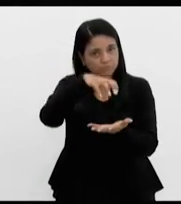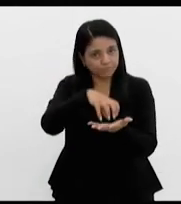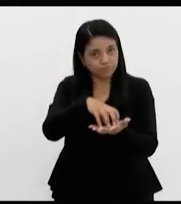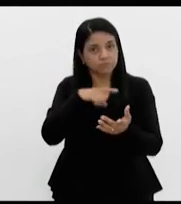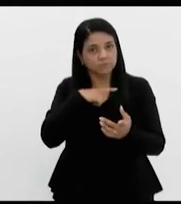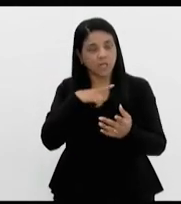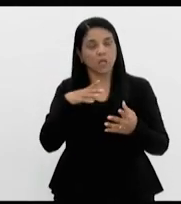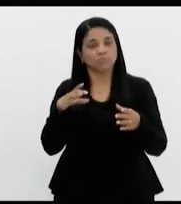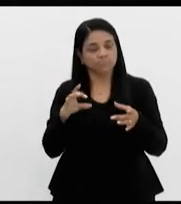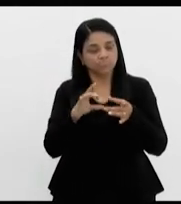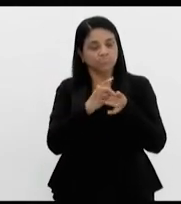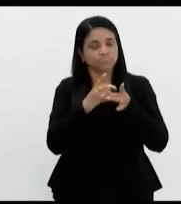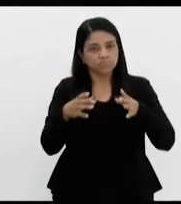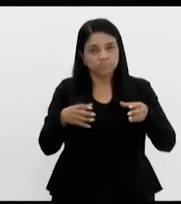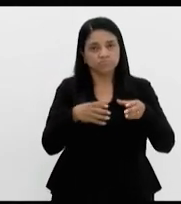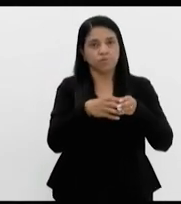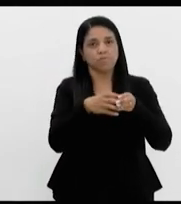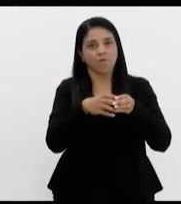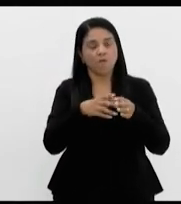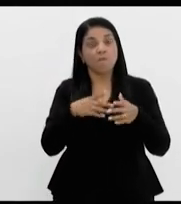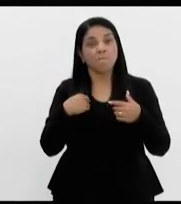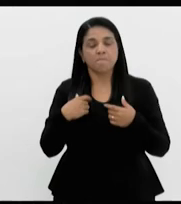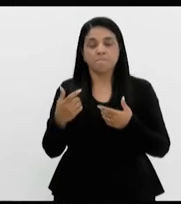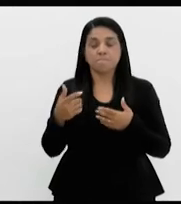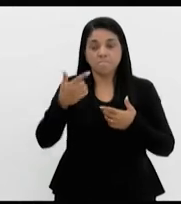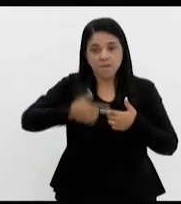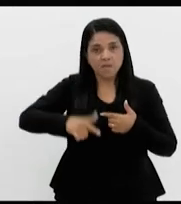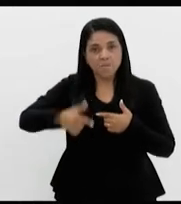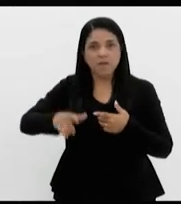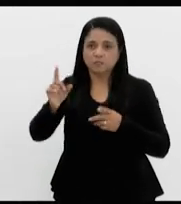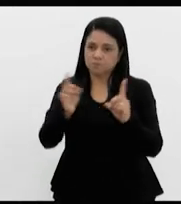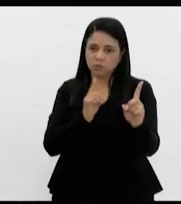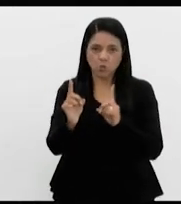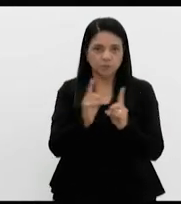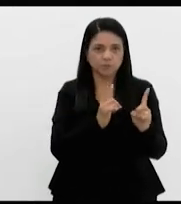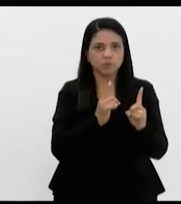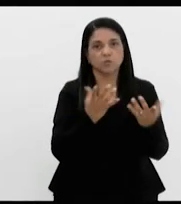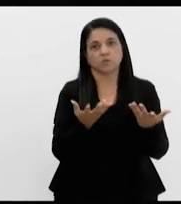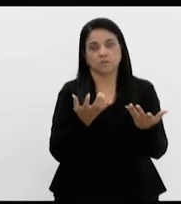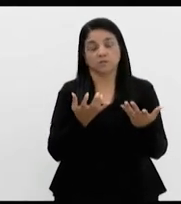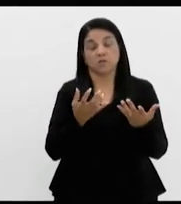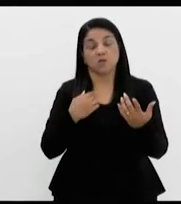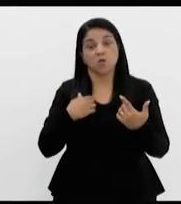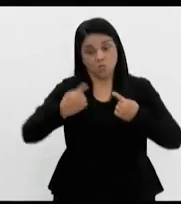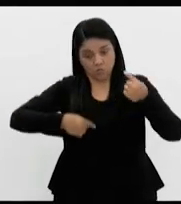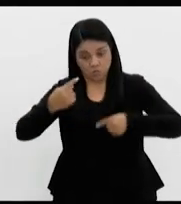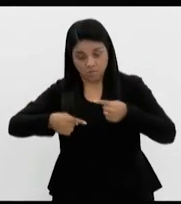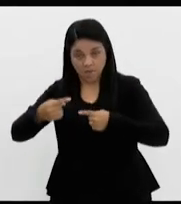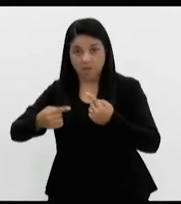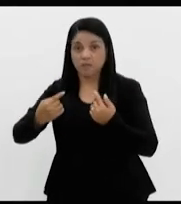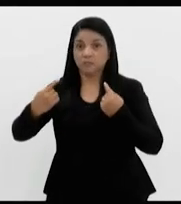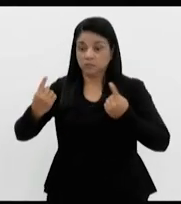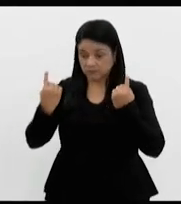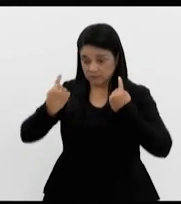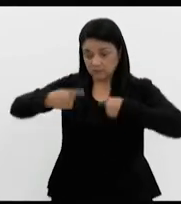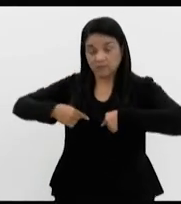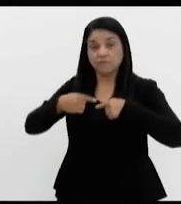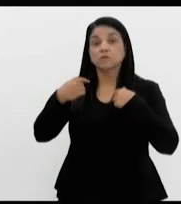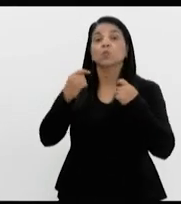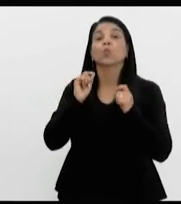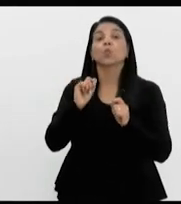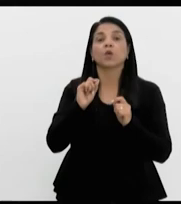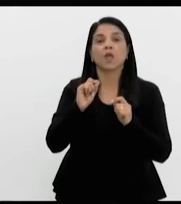consolidada recebam mais demandas. Agora, o debate que a gente precisa fazer e o desafio que a gente precisa ter é